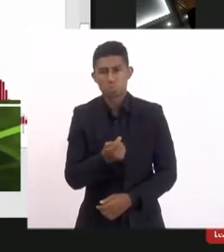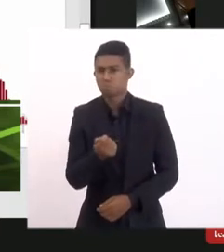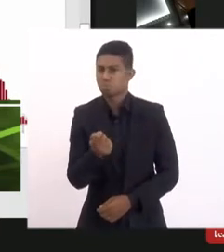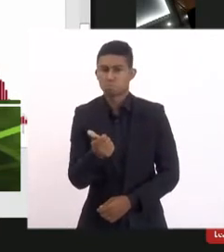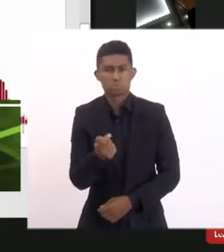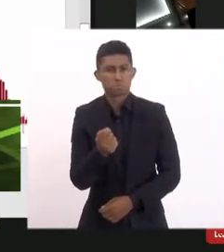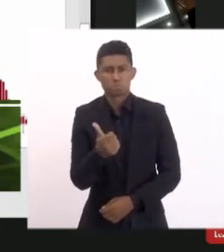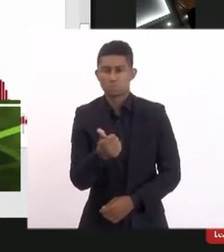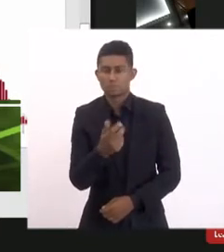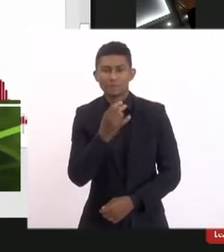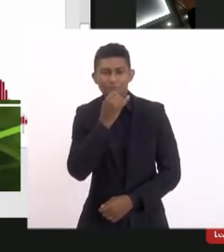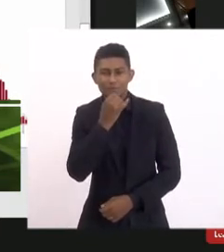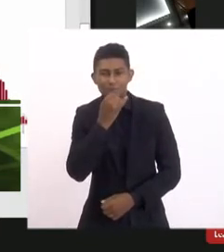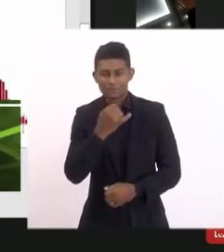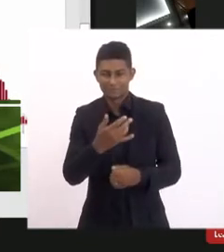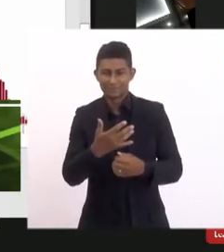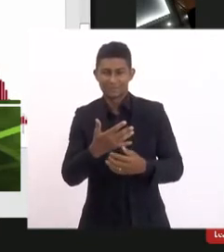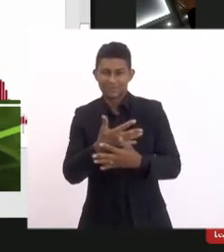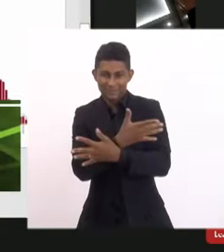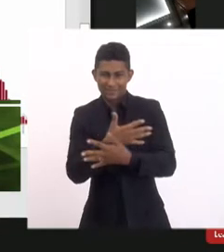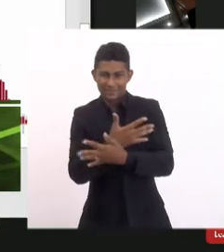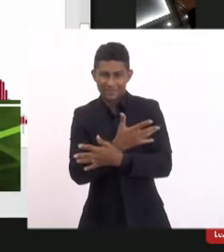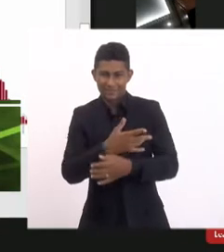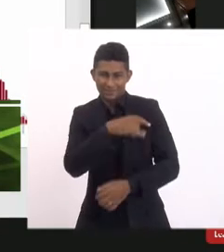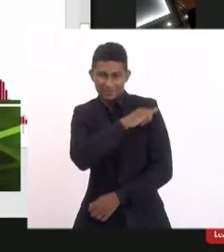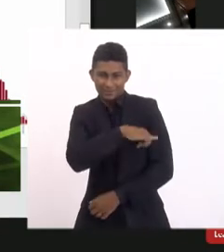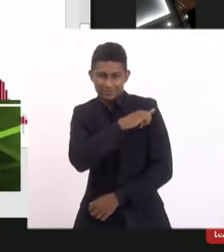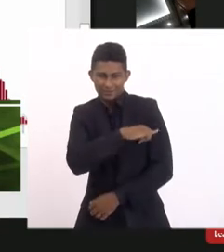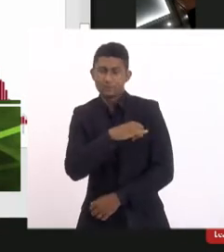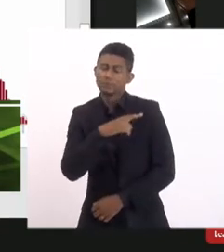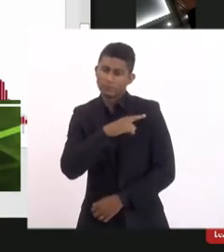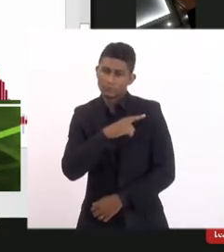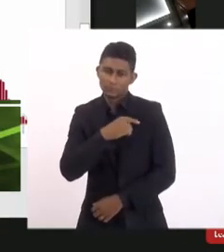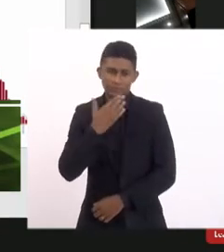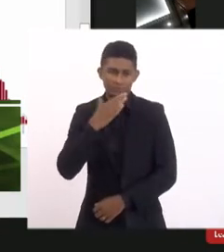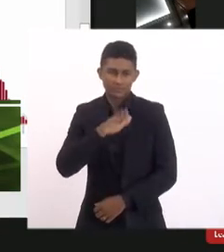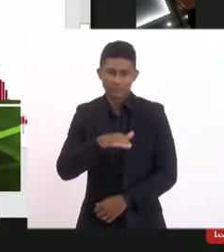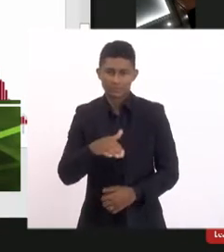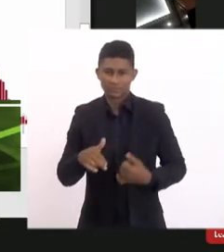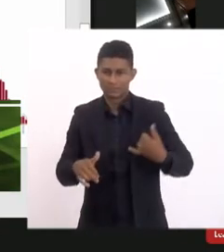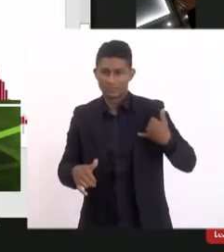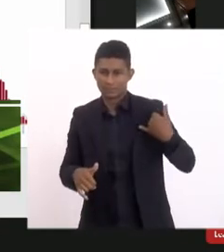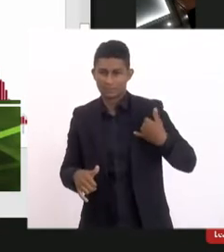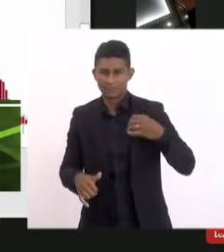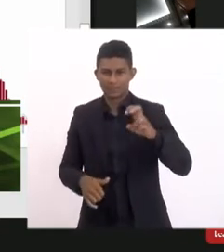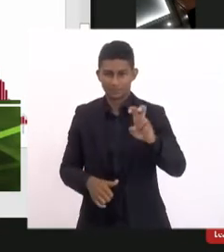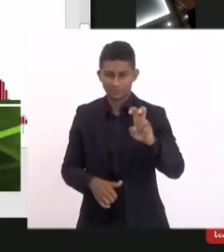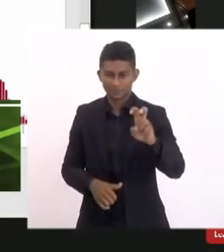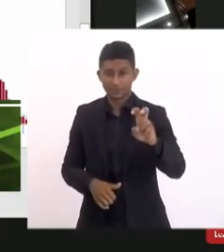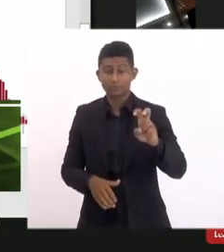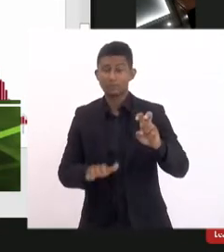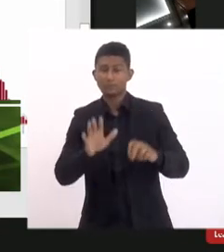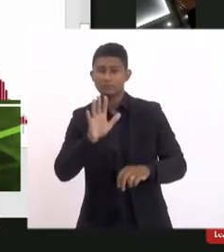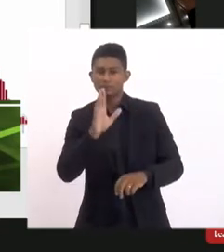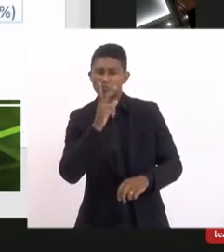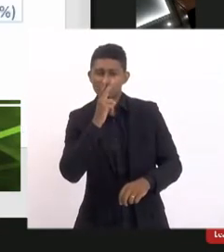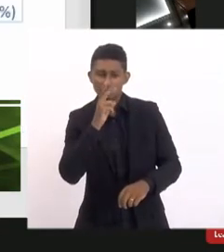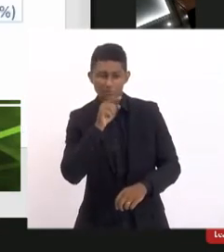já está chegando aí nos 5 anos de idade, mas com cerca de 40% ainda de crianças que não foram